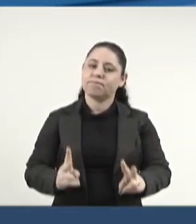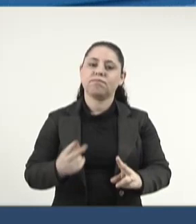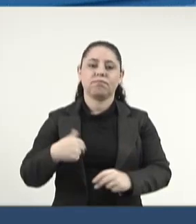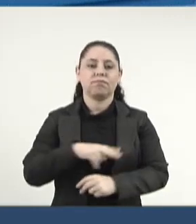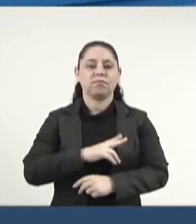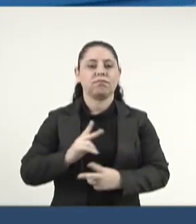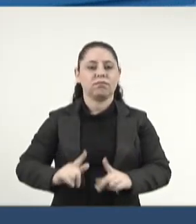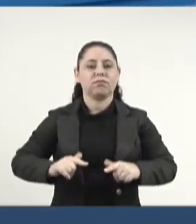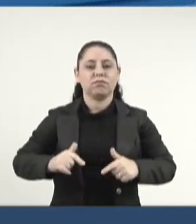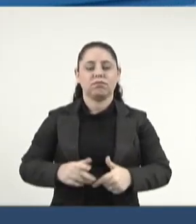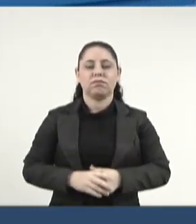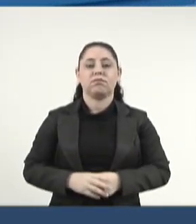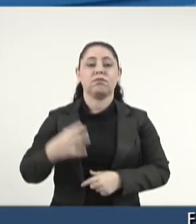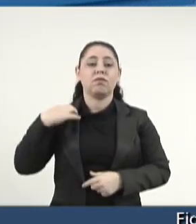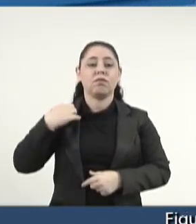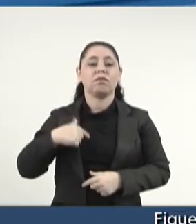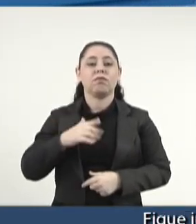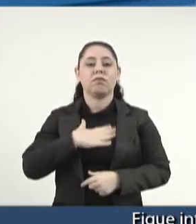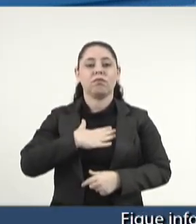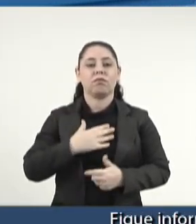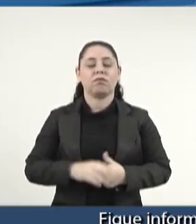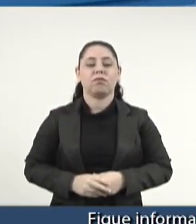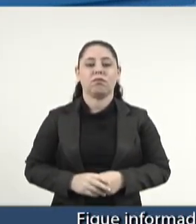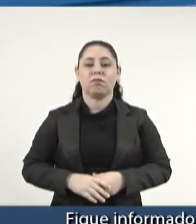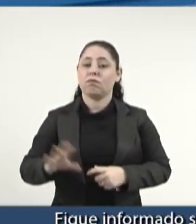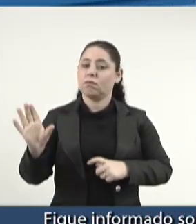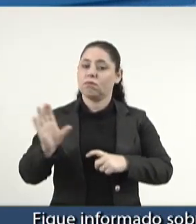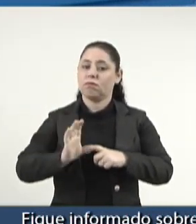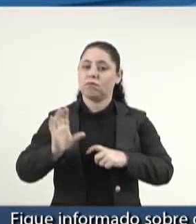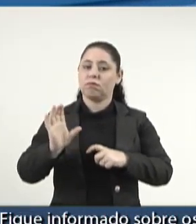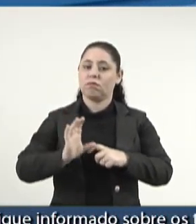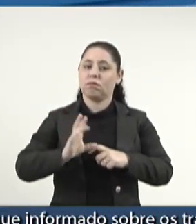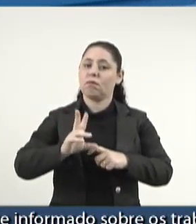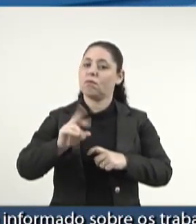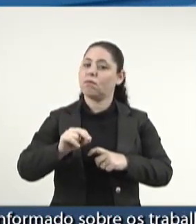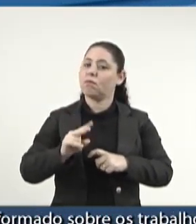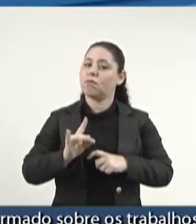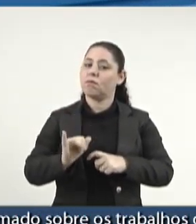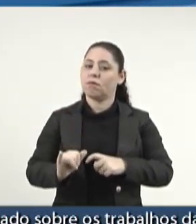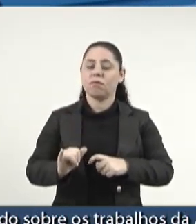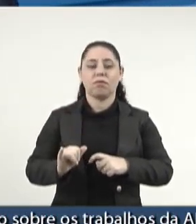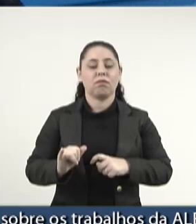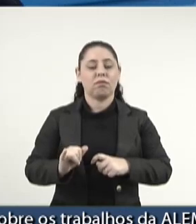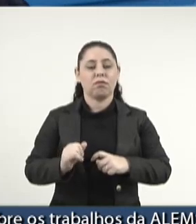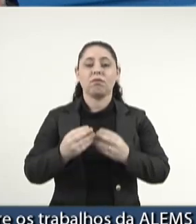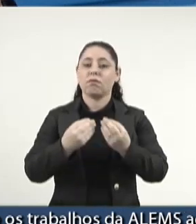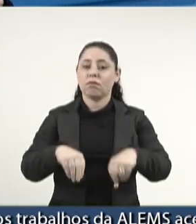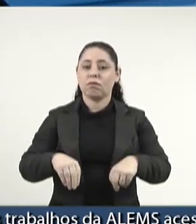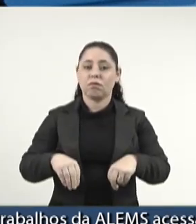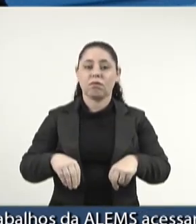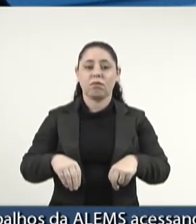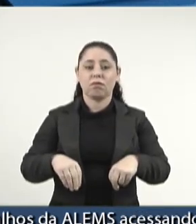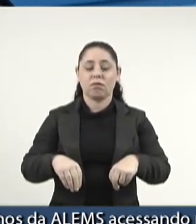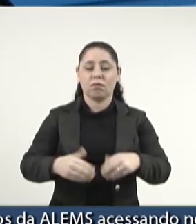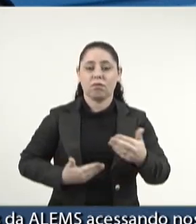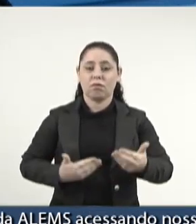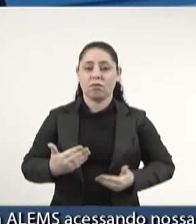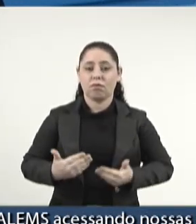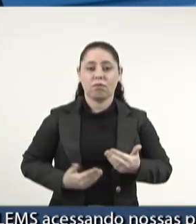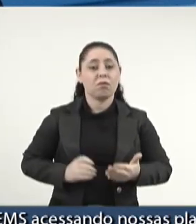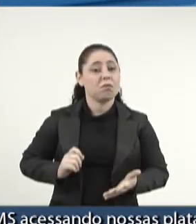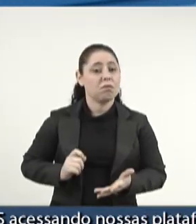Continuamos nessa luta, pode contar comigo. A CACEMES não vai ser prejudicada. Os servidores que pagam